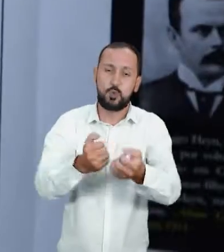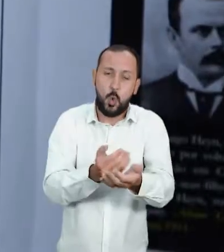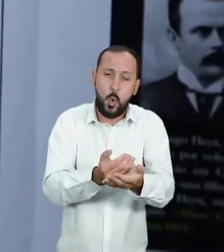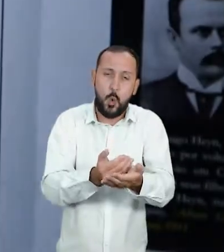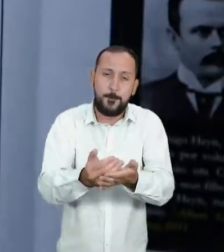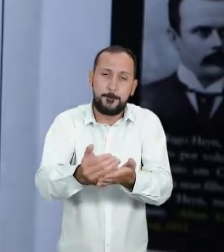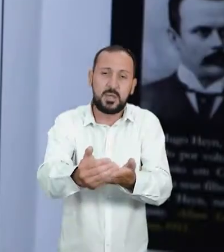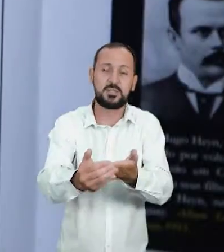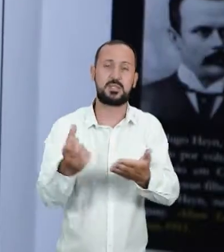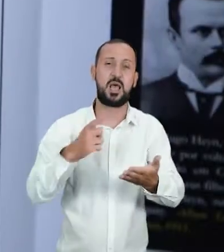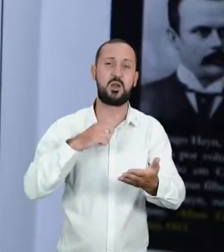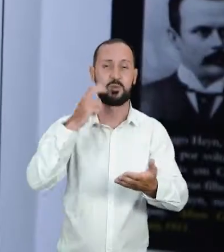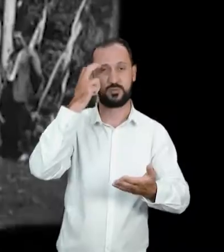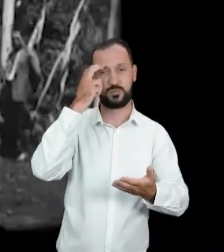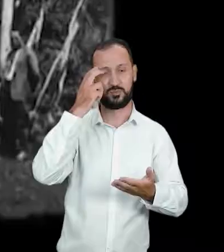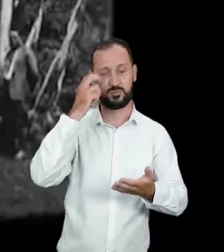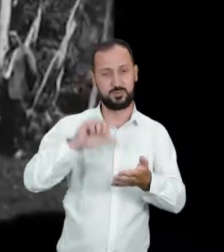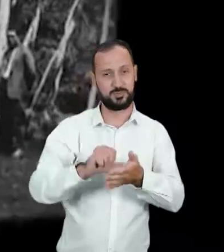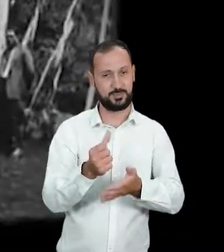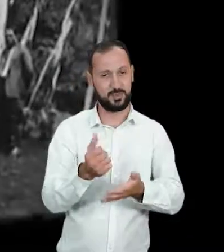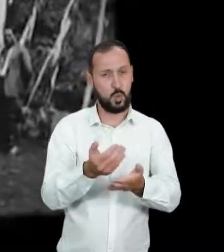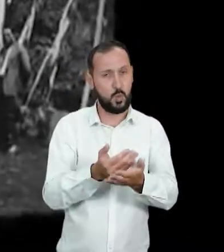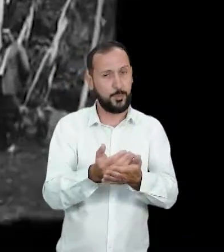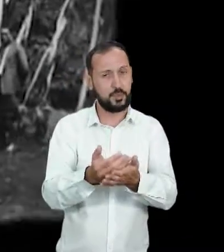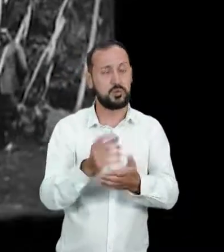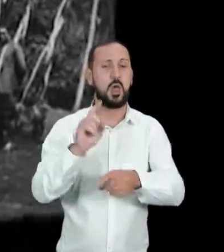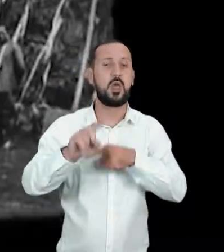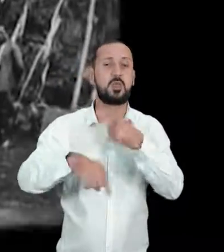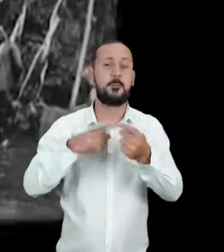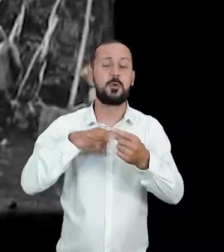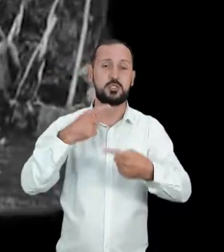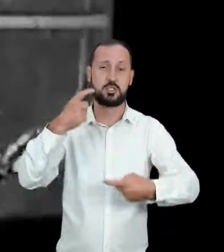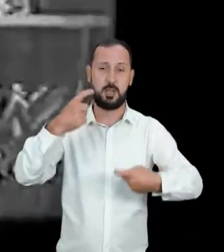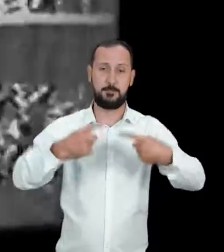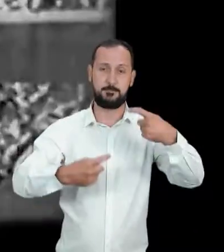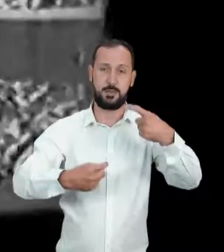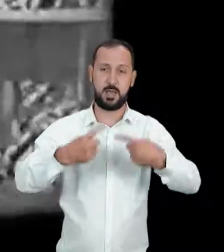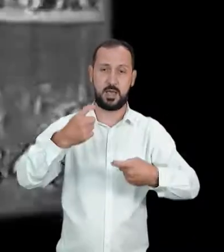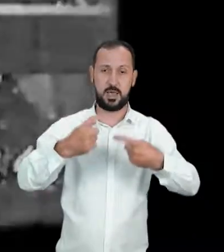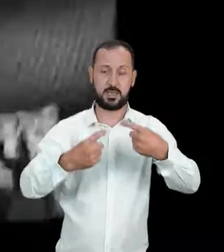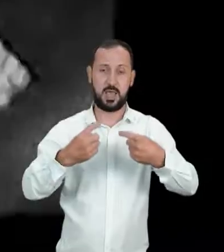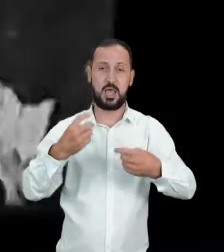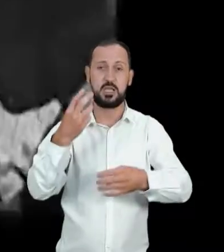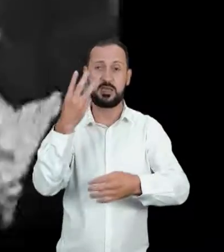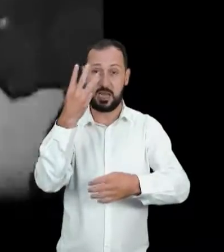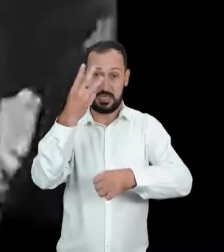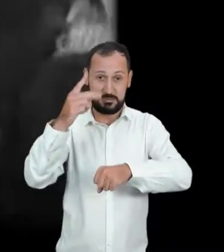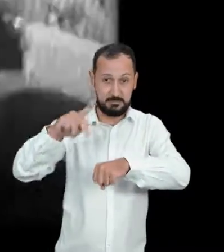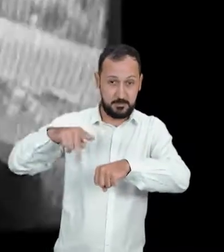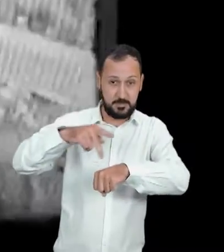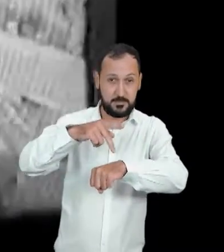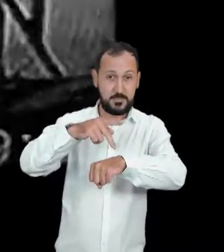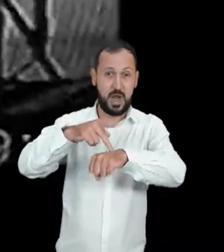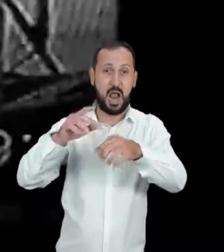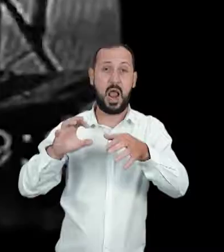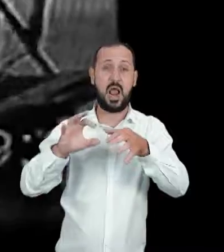dos pioneiros dessa cultura. Tudo isso teve início logo após a Guerra da Tríplice Aliança,